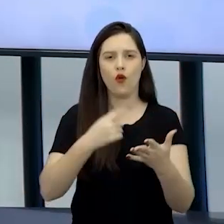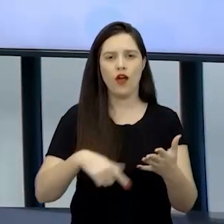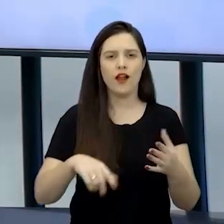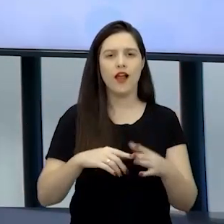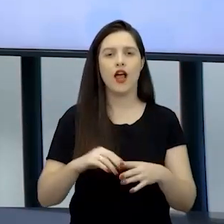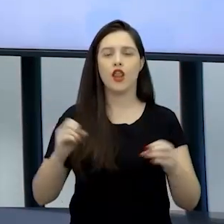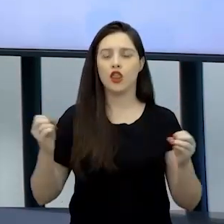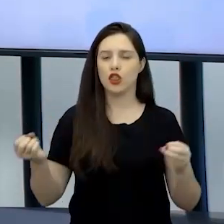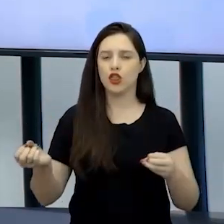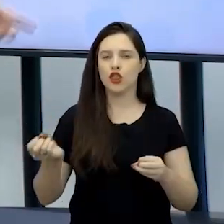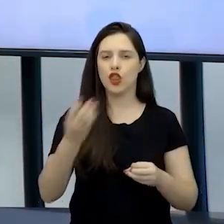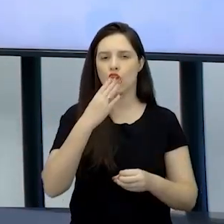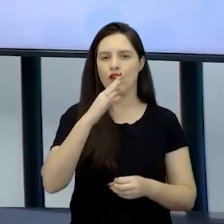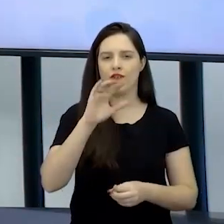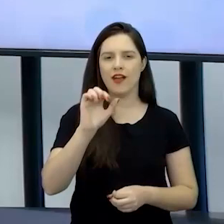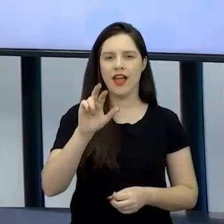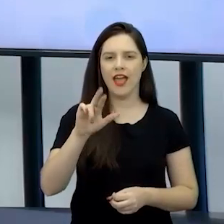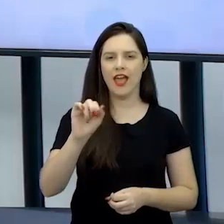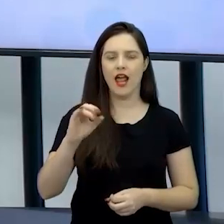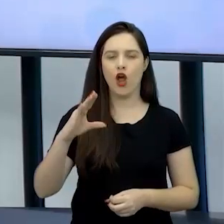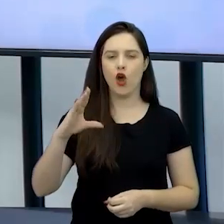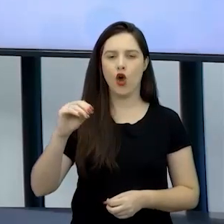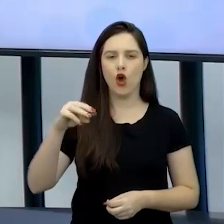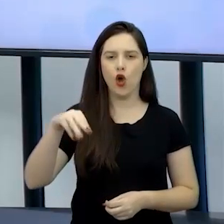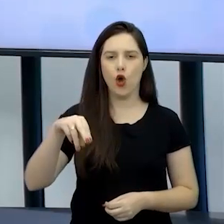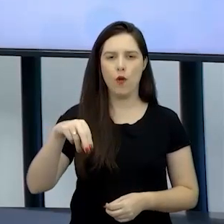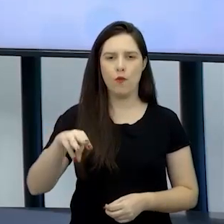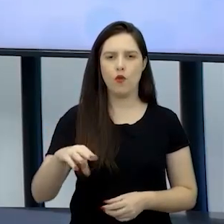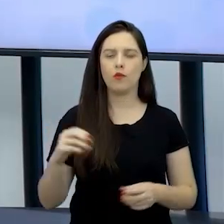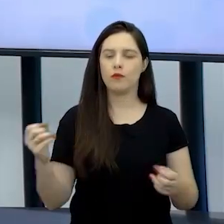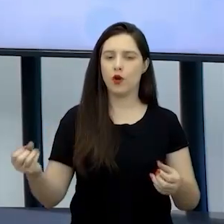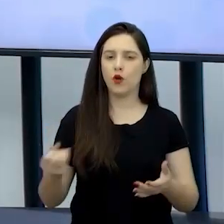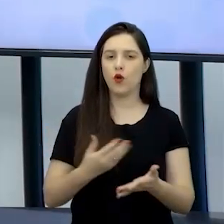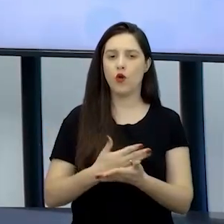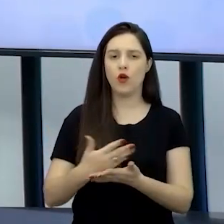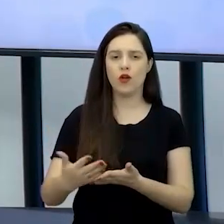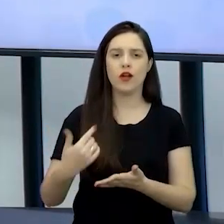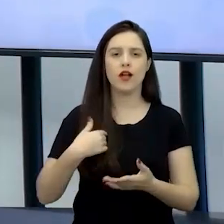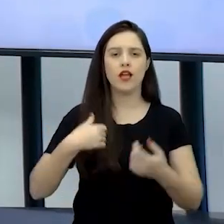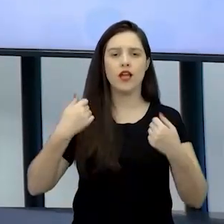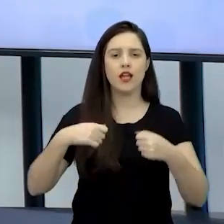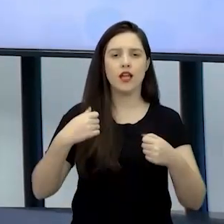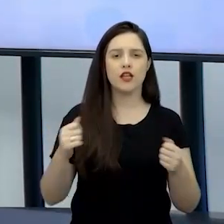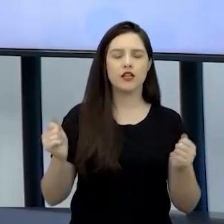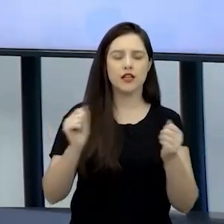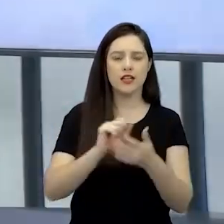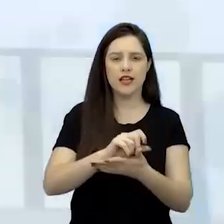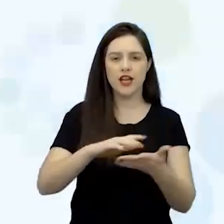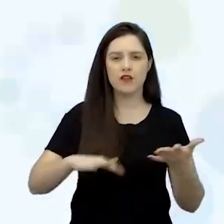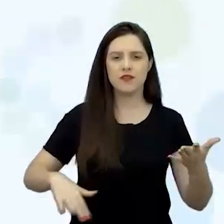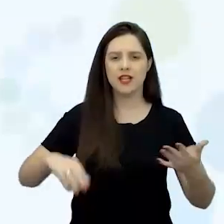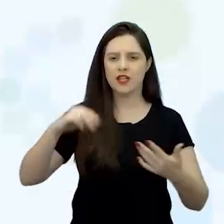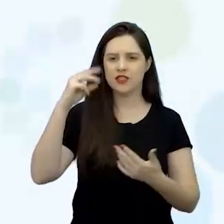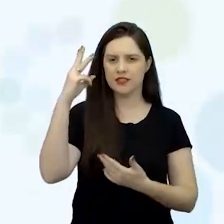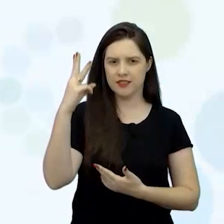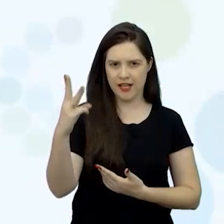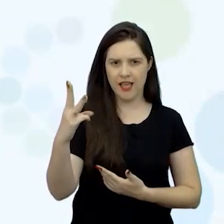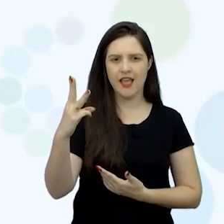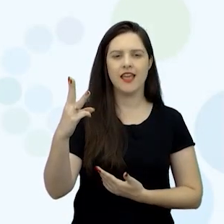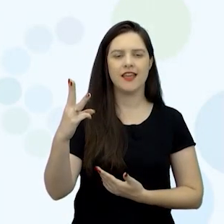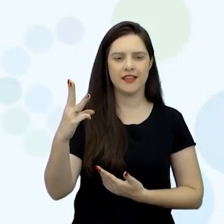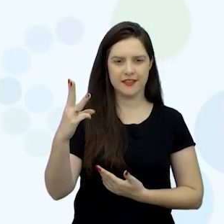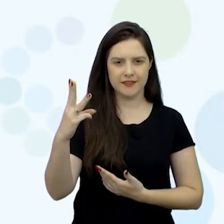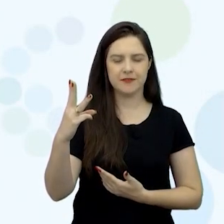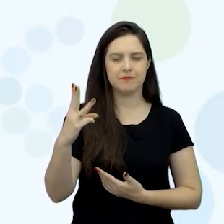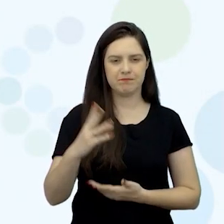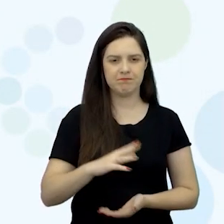nova era, um novo mundo vai recomeçar, que é o que, Giba? Atividade 3. Olha, hoje aí